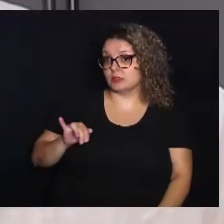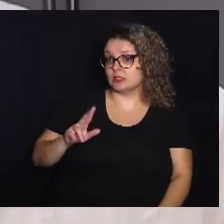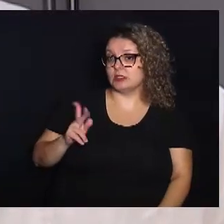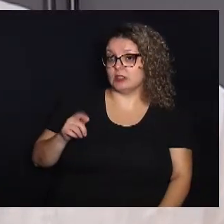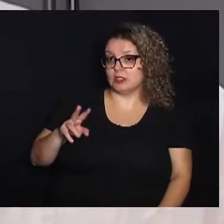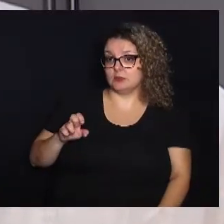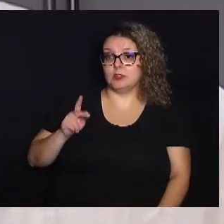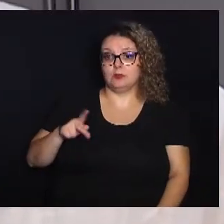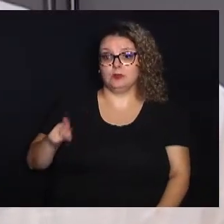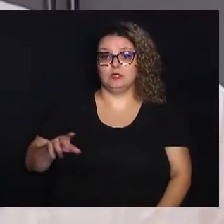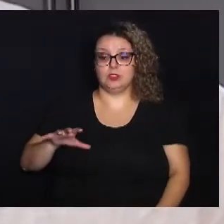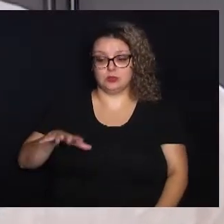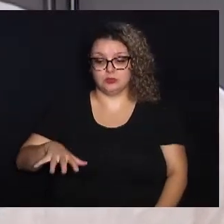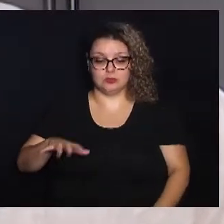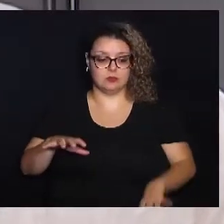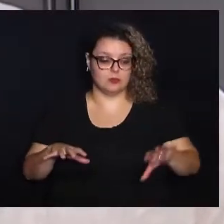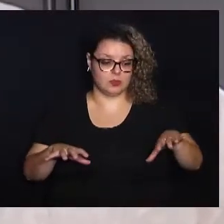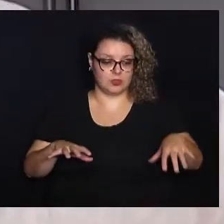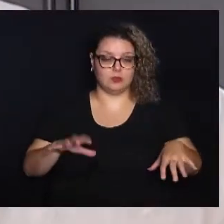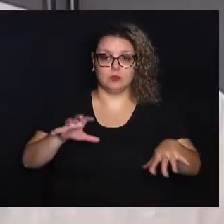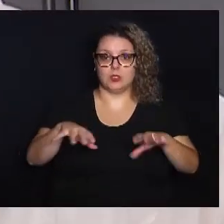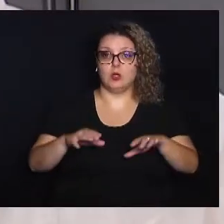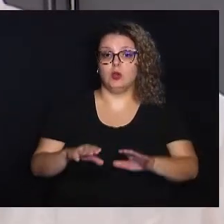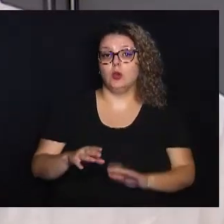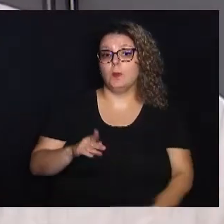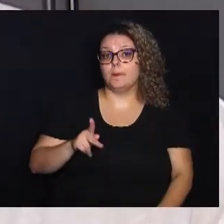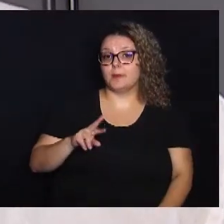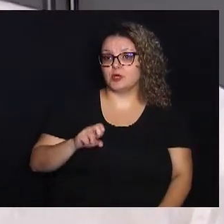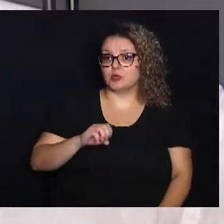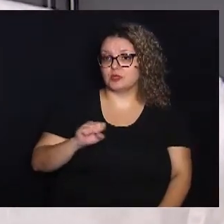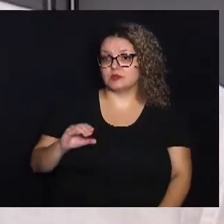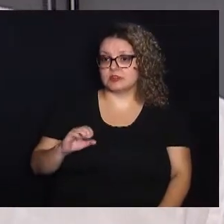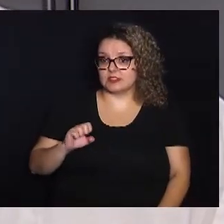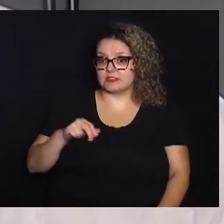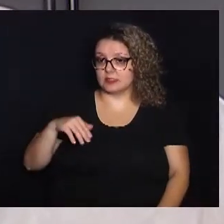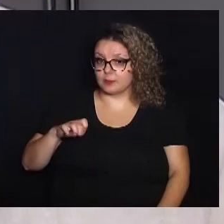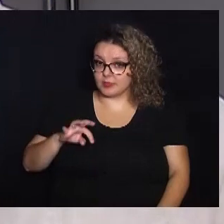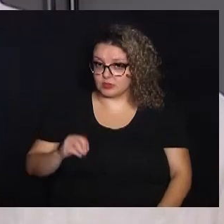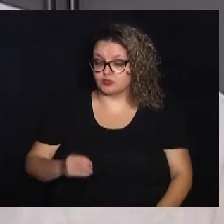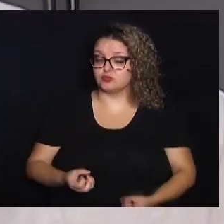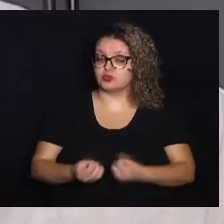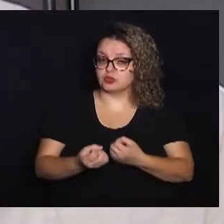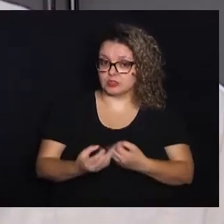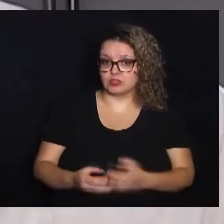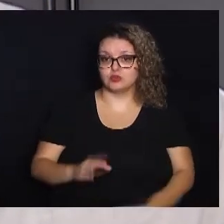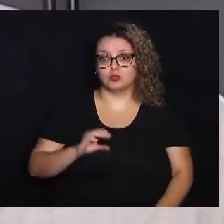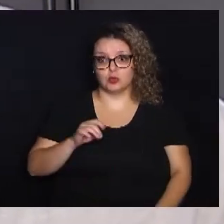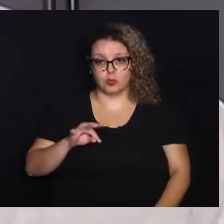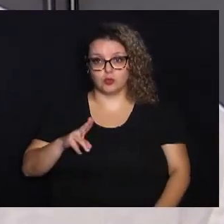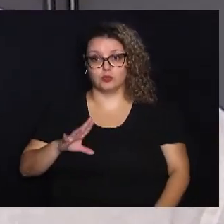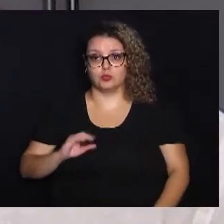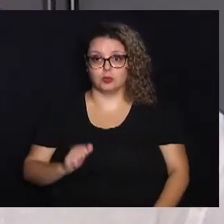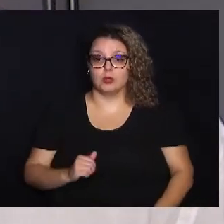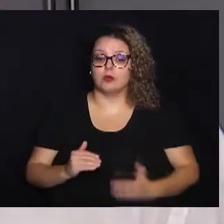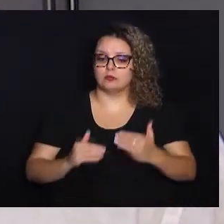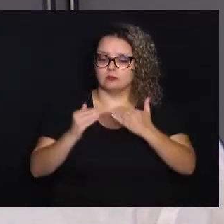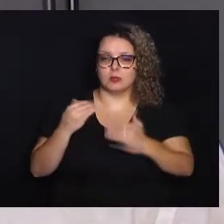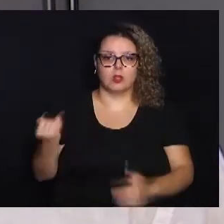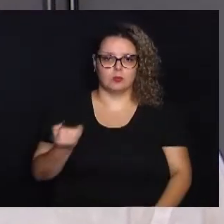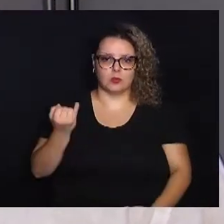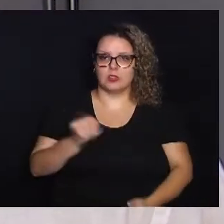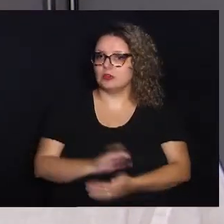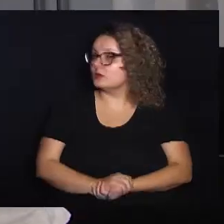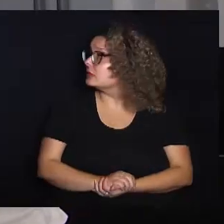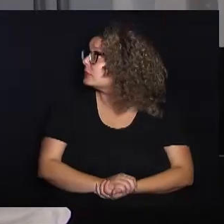para o Guilherme professor de departamento de processamento de dados do cotuca o desafio é fundamental para a formação dos